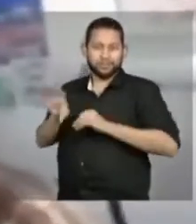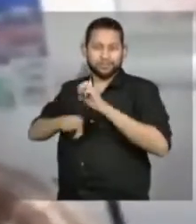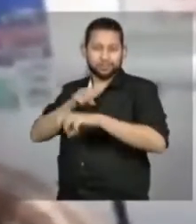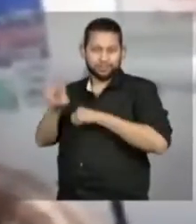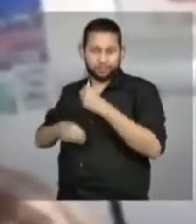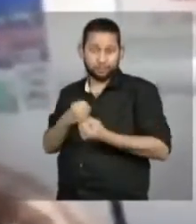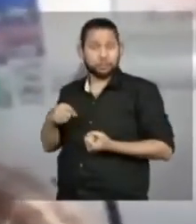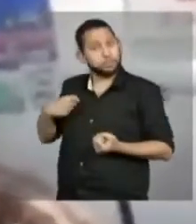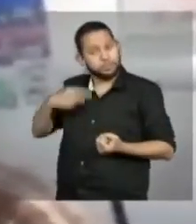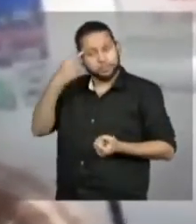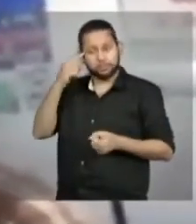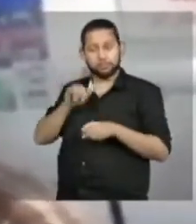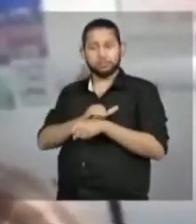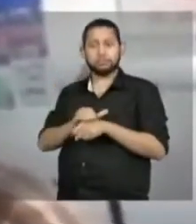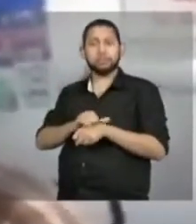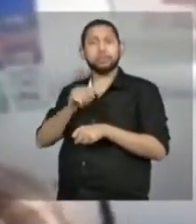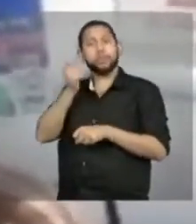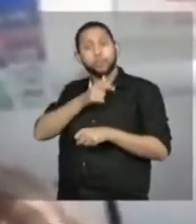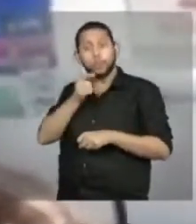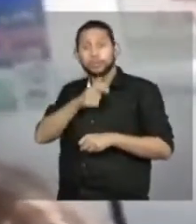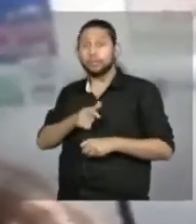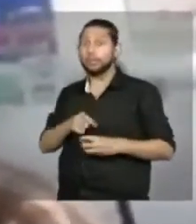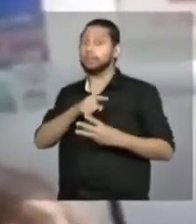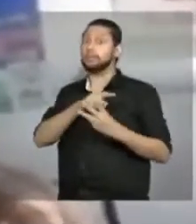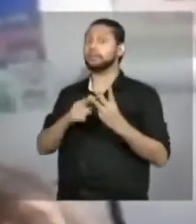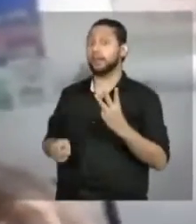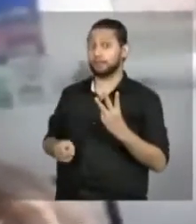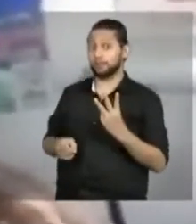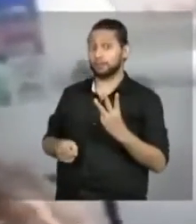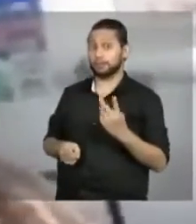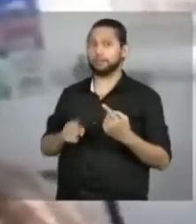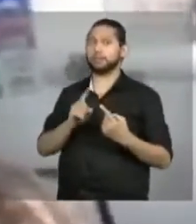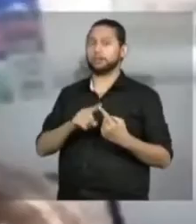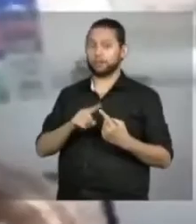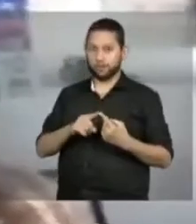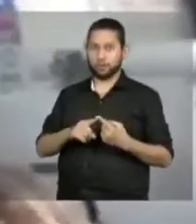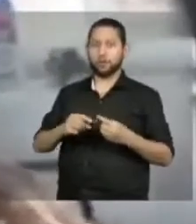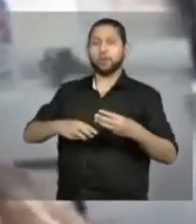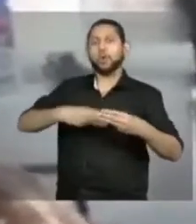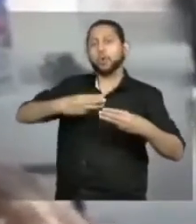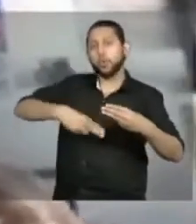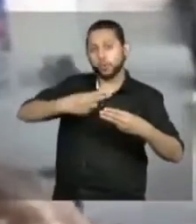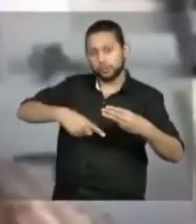em como implantar a coleta em 3 frações: o compostável, o